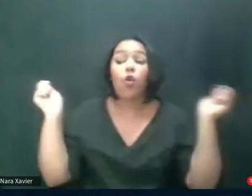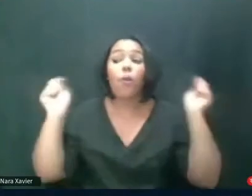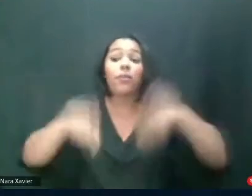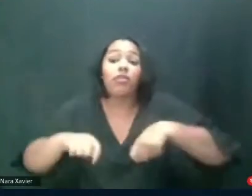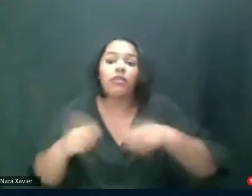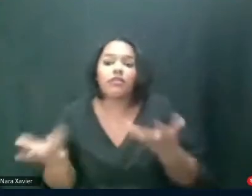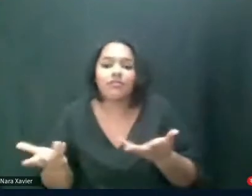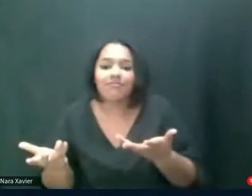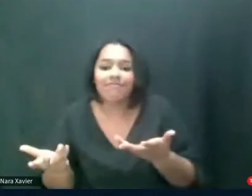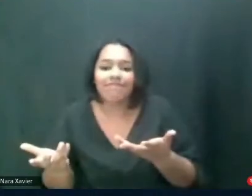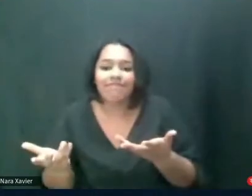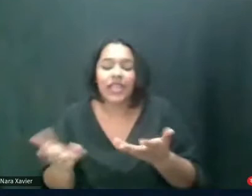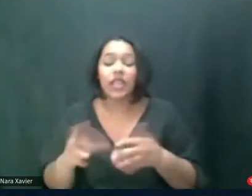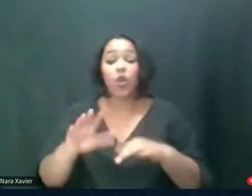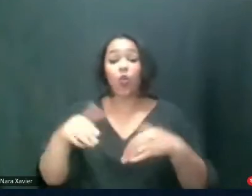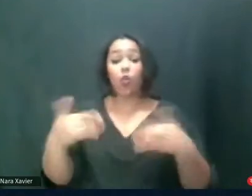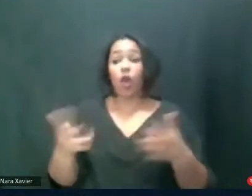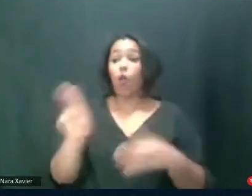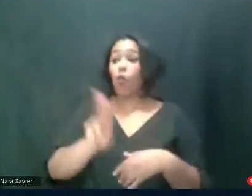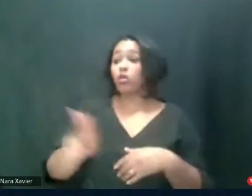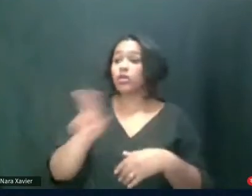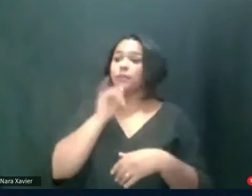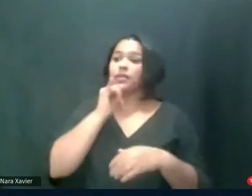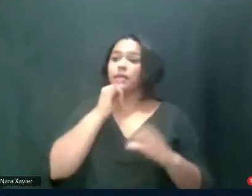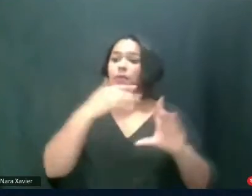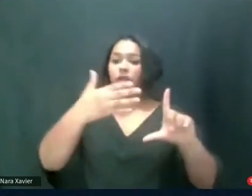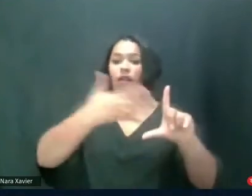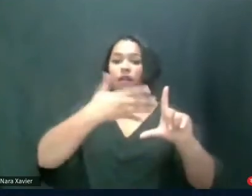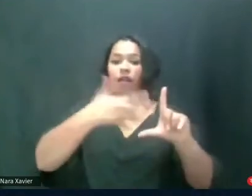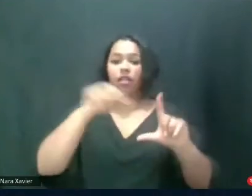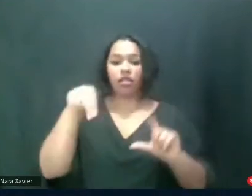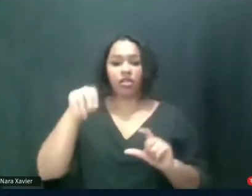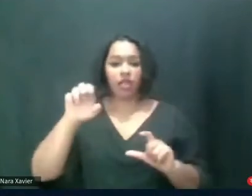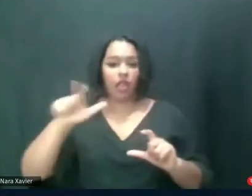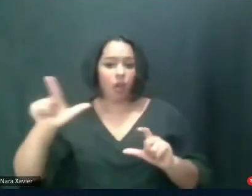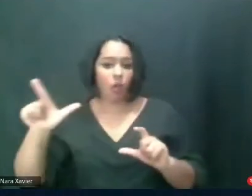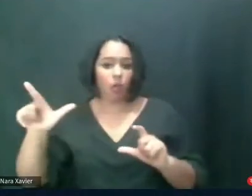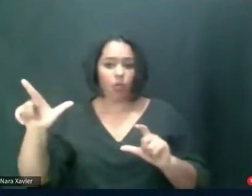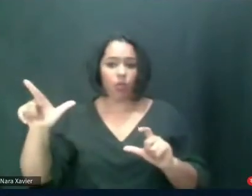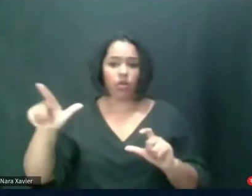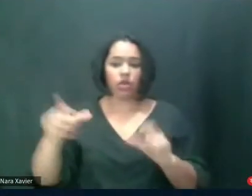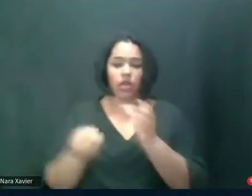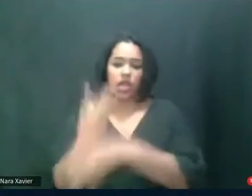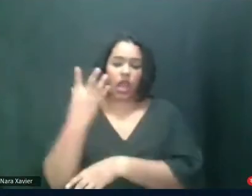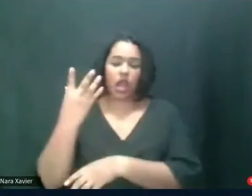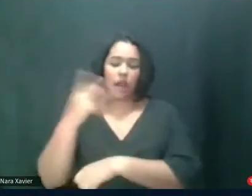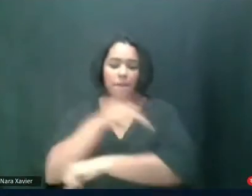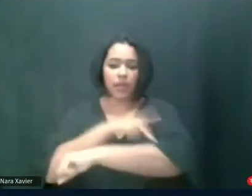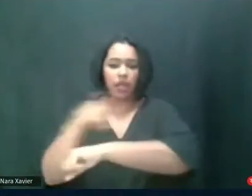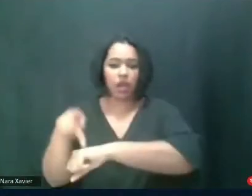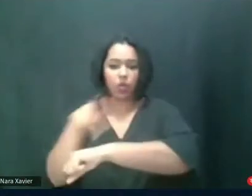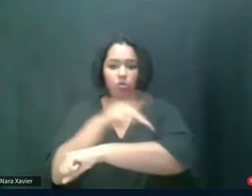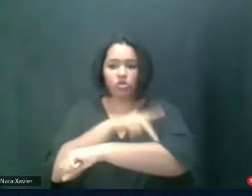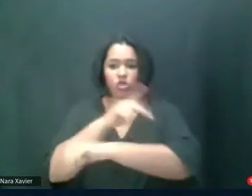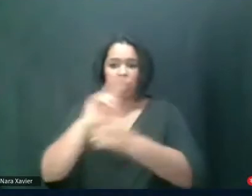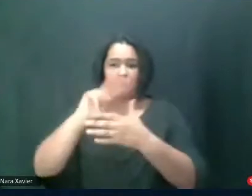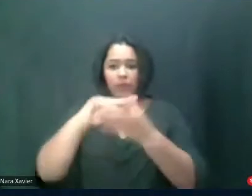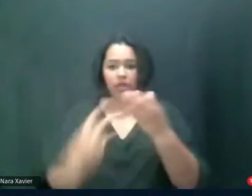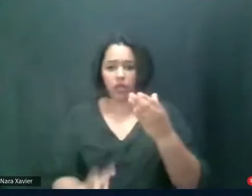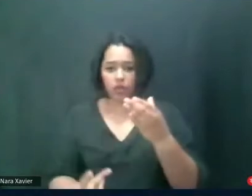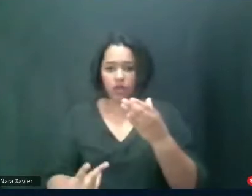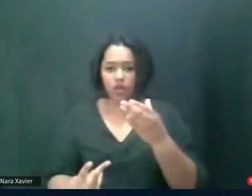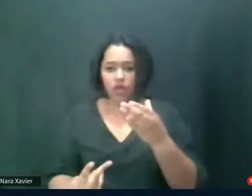A gente não pode utilizar a plataforma NEL do INES, por exemplo, que foi criado para Pedagogia Bilíngue, para poder levar essa formação